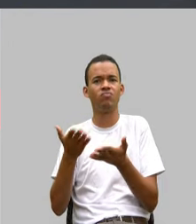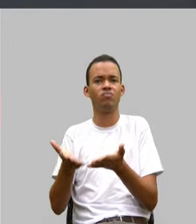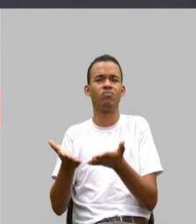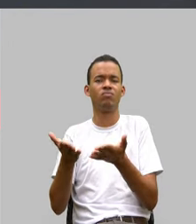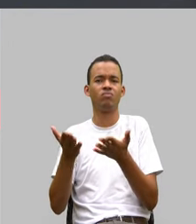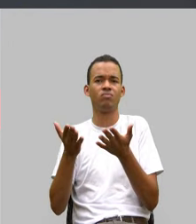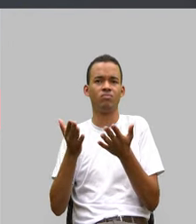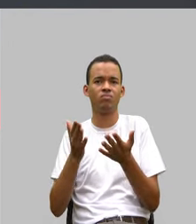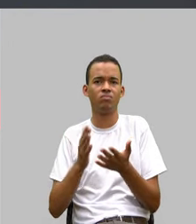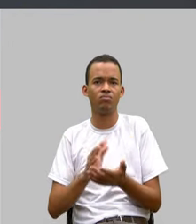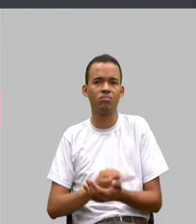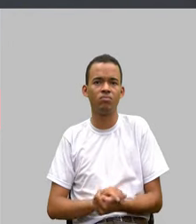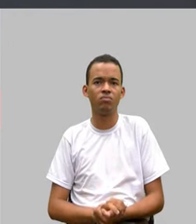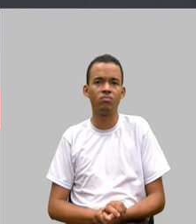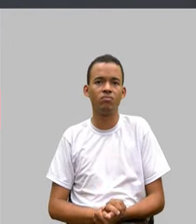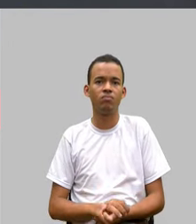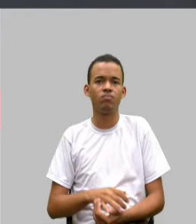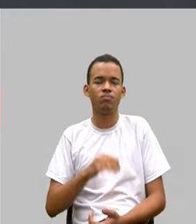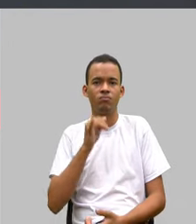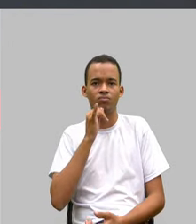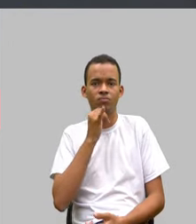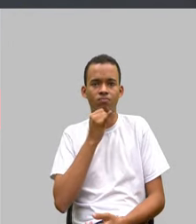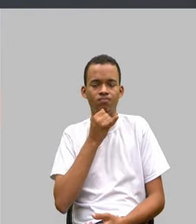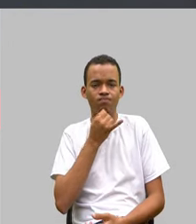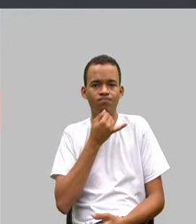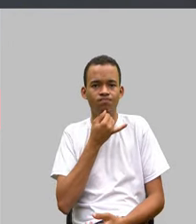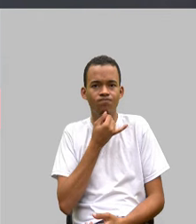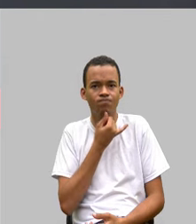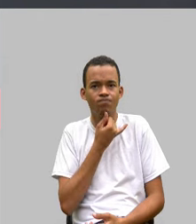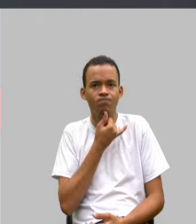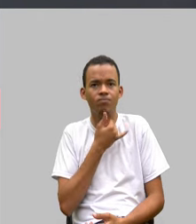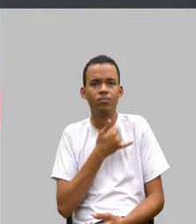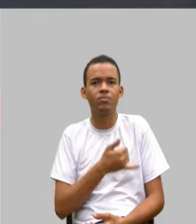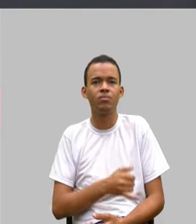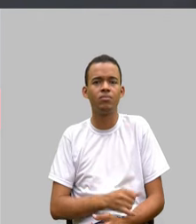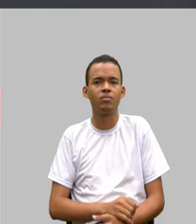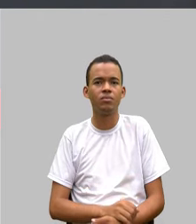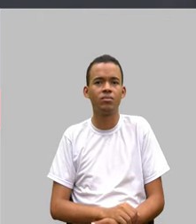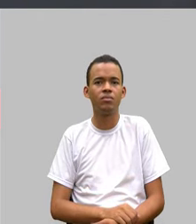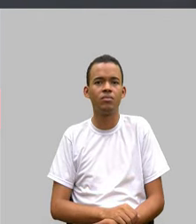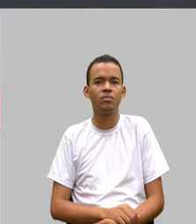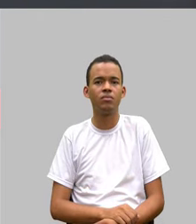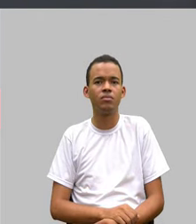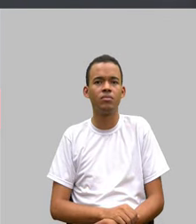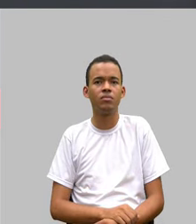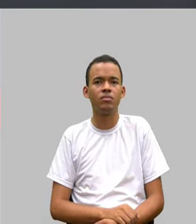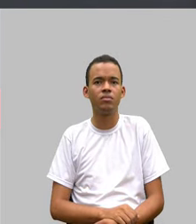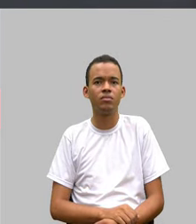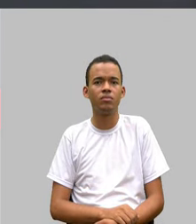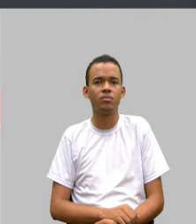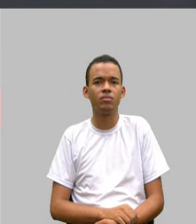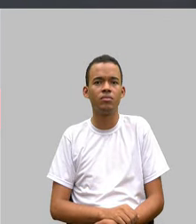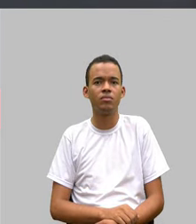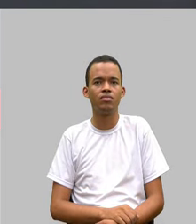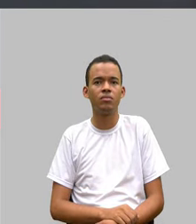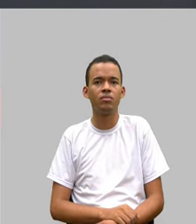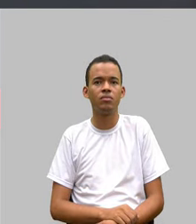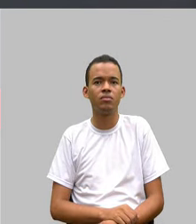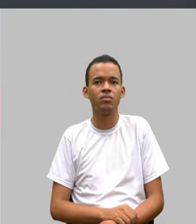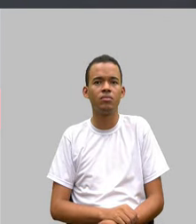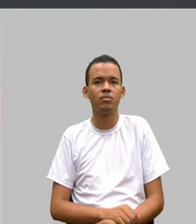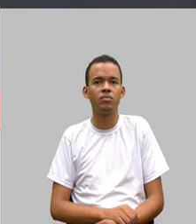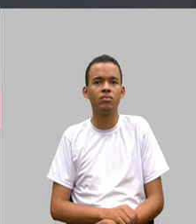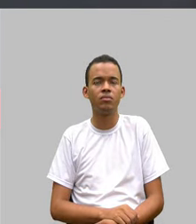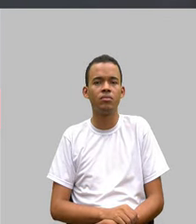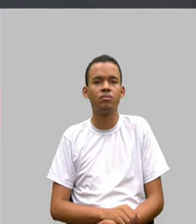teve felizmente então quando eh nós colhemos essa planta que o